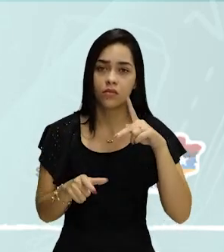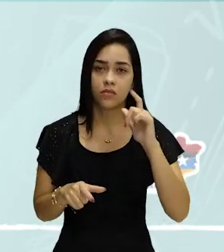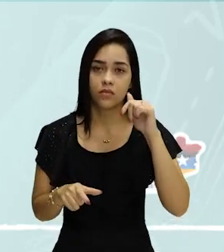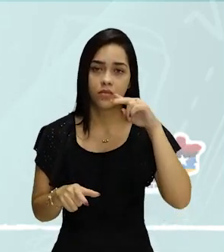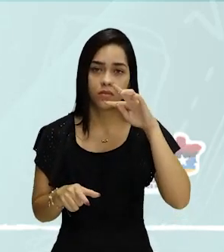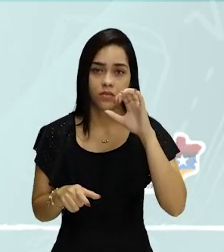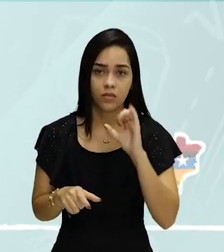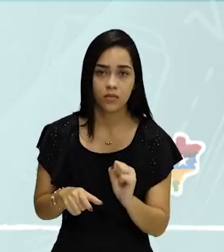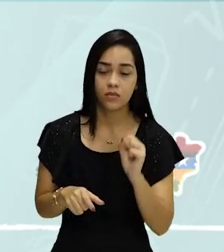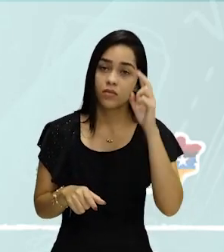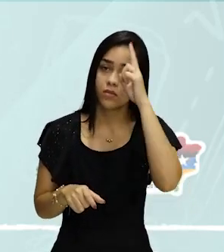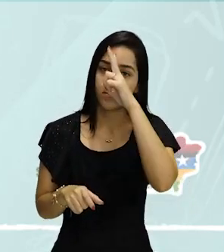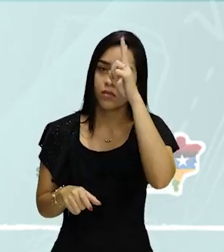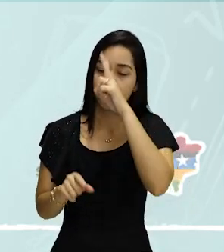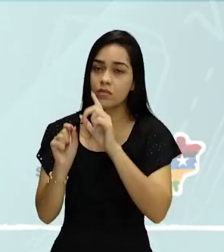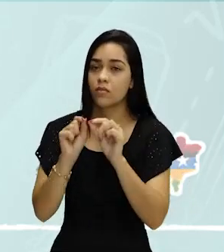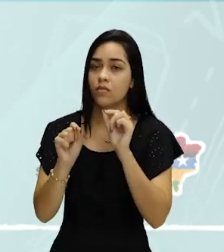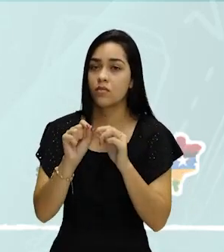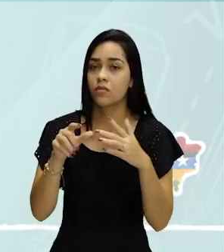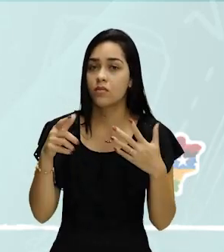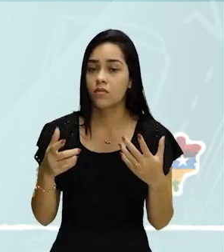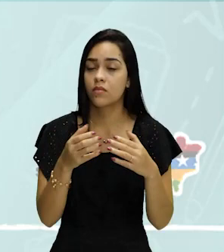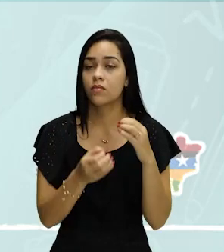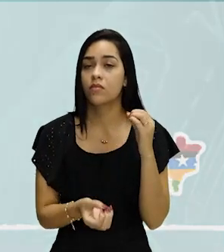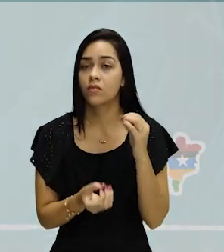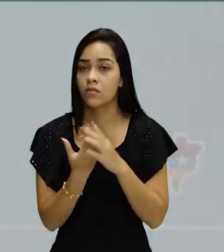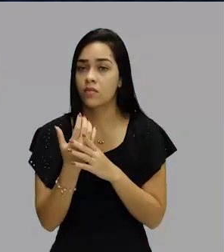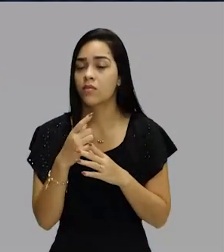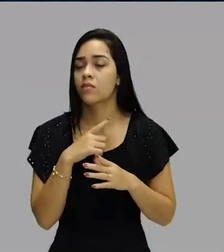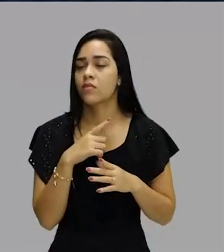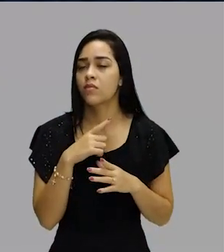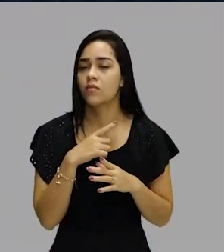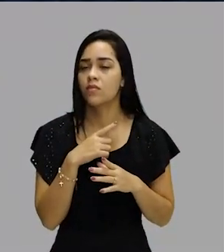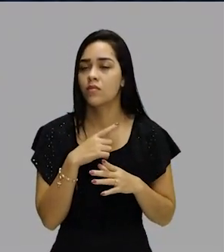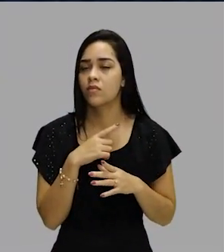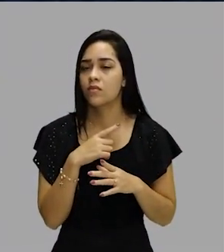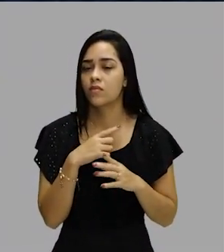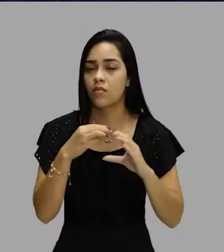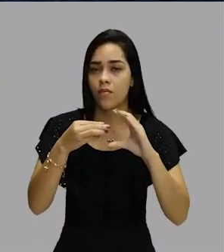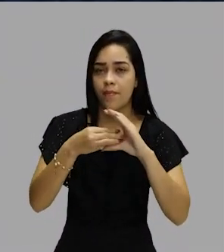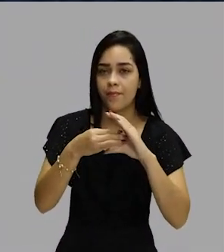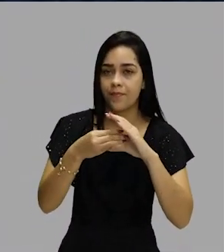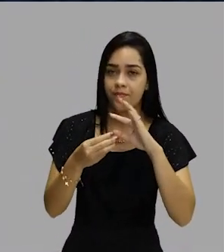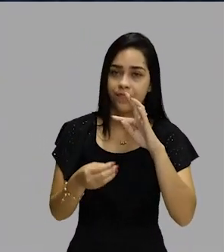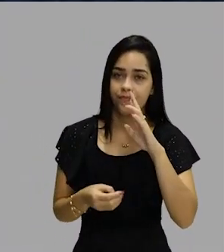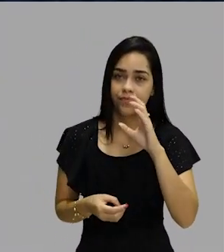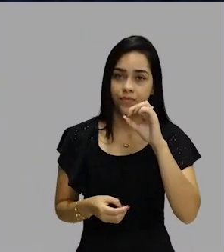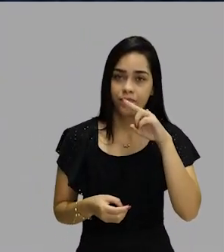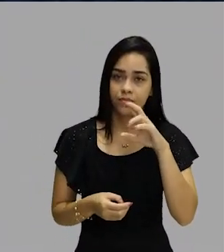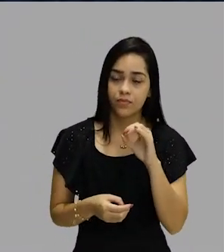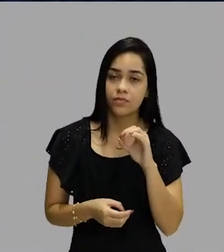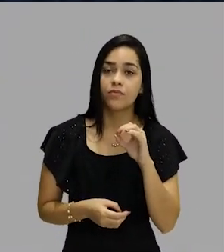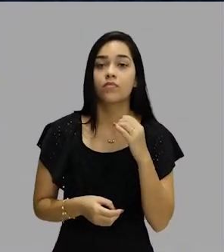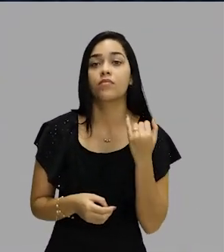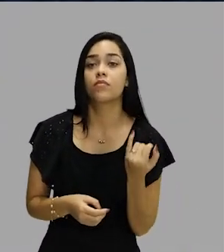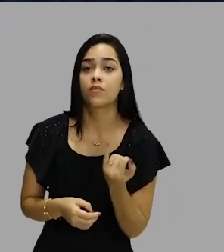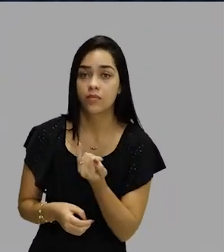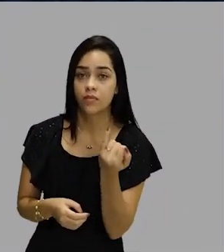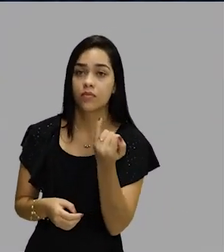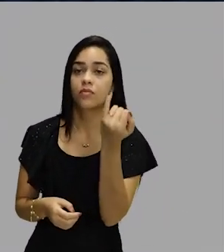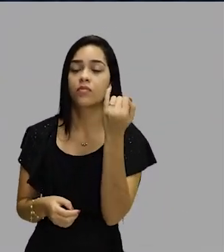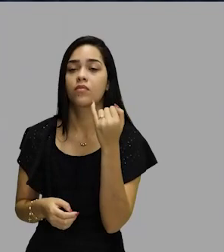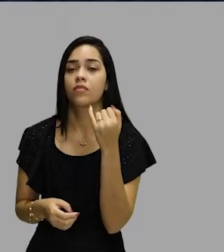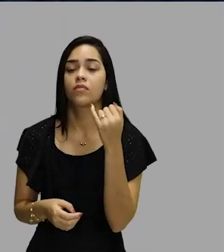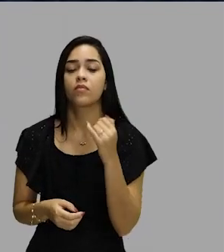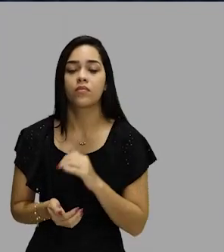plaquetas. Lembrando que elas são originadas a partir de uma célula-tronco multipotente. Aí